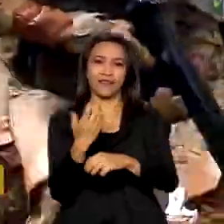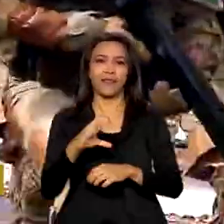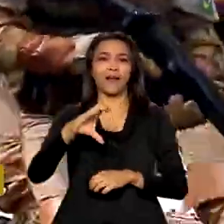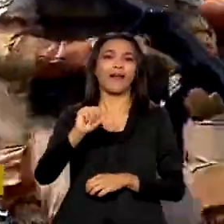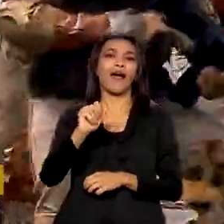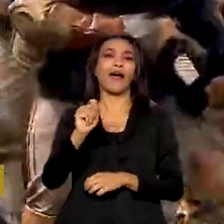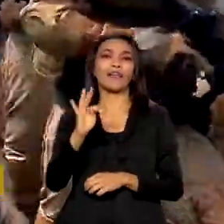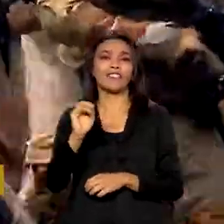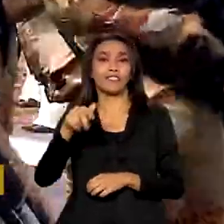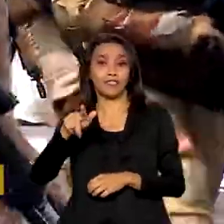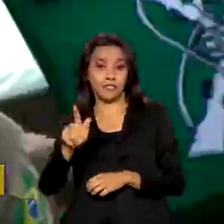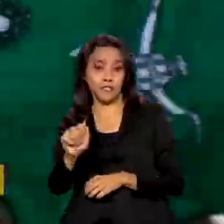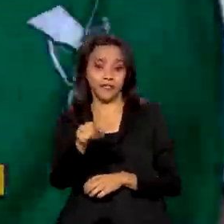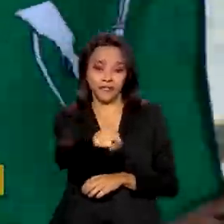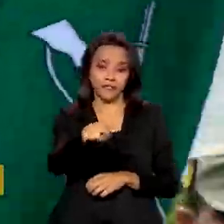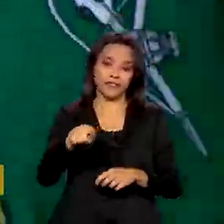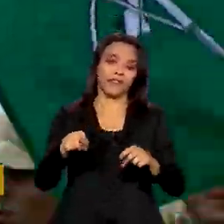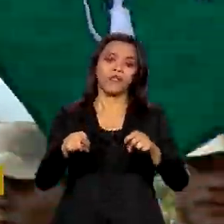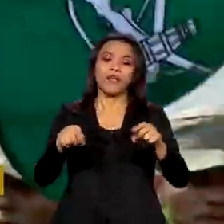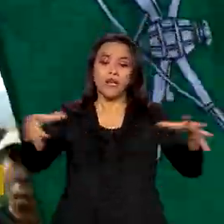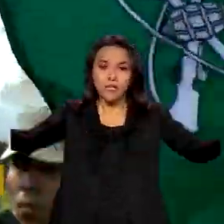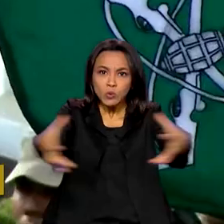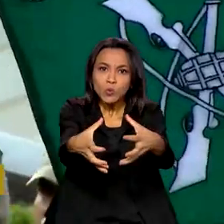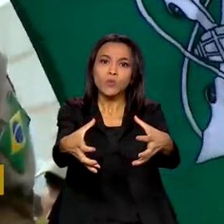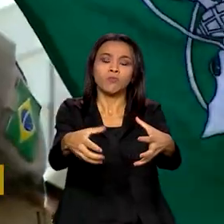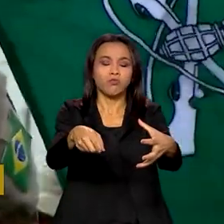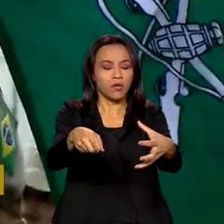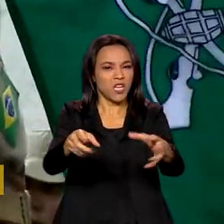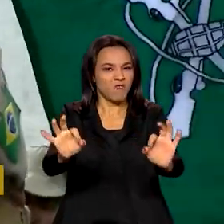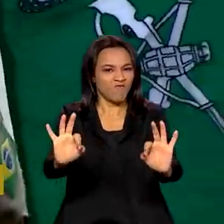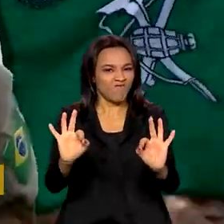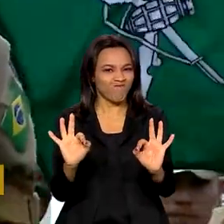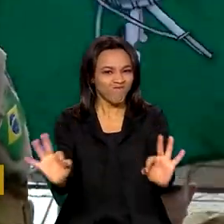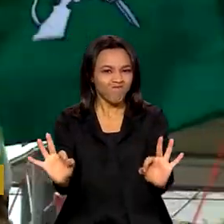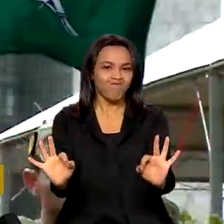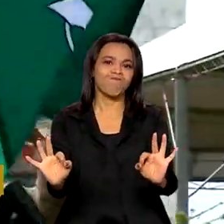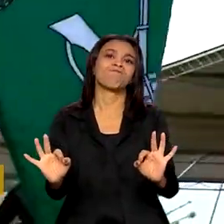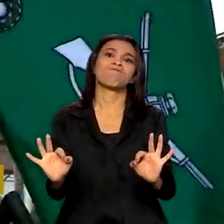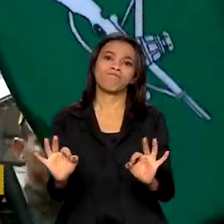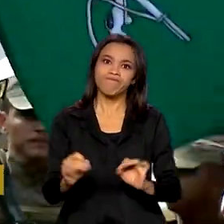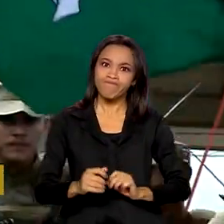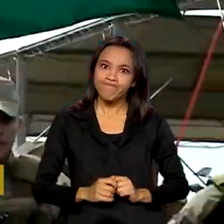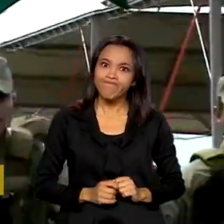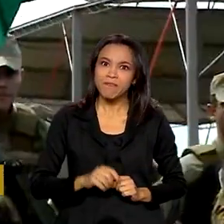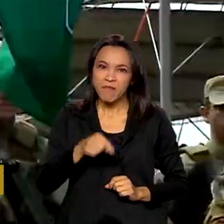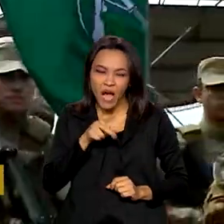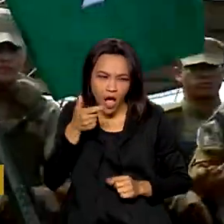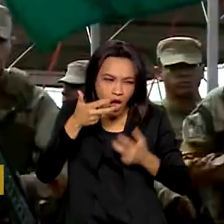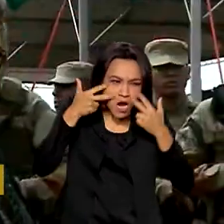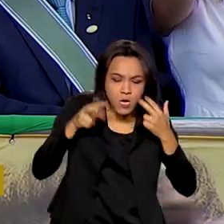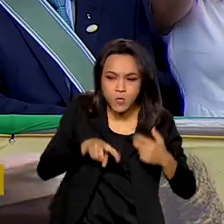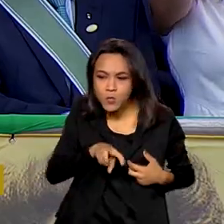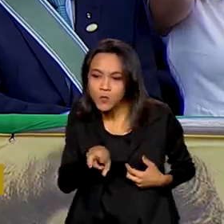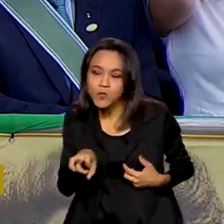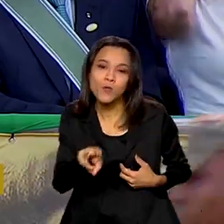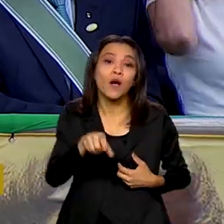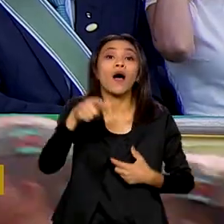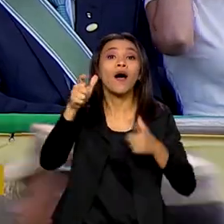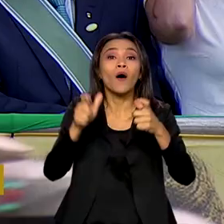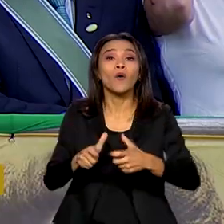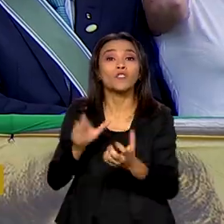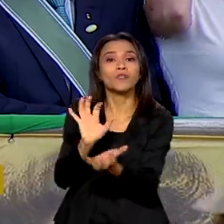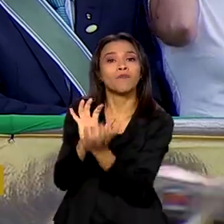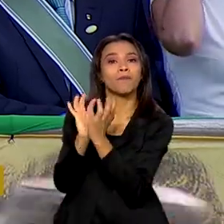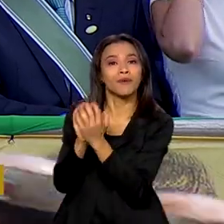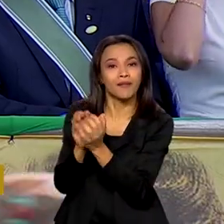Batalhão de Infantaria. São tropas aptas a atuar na Caatinga. Petrolina, Pernambuco. Pernambuco.